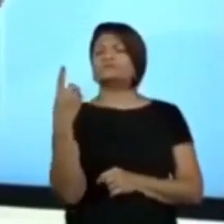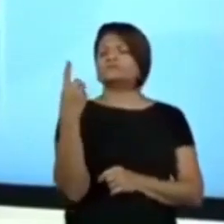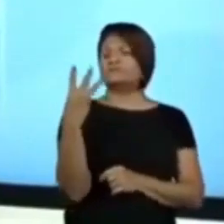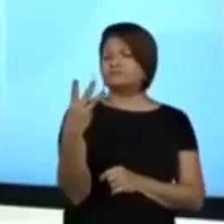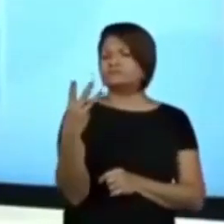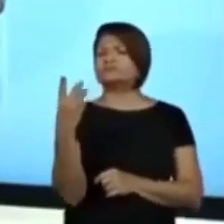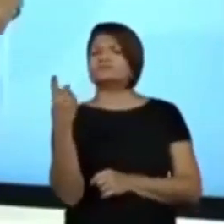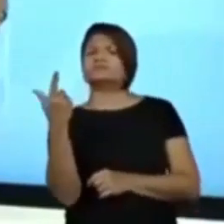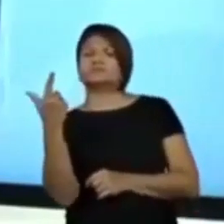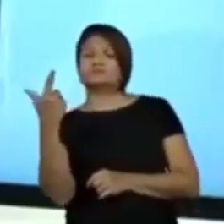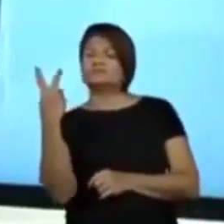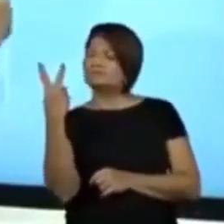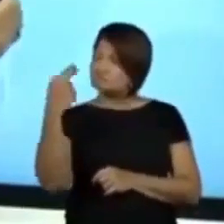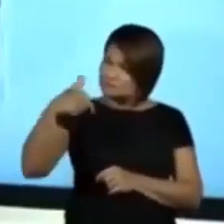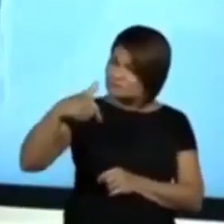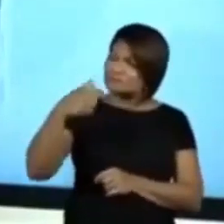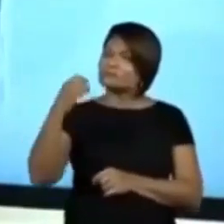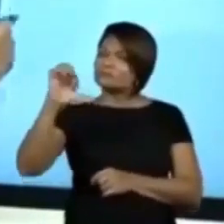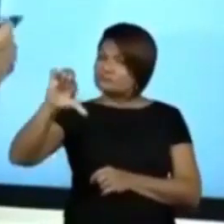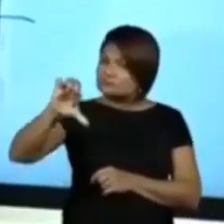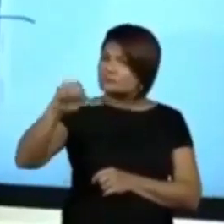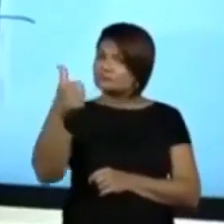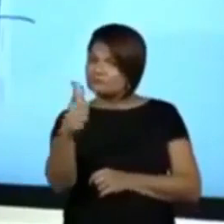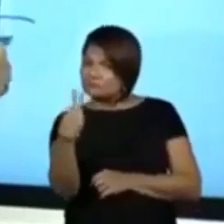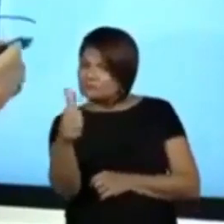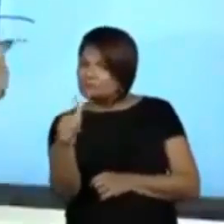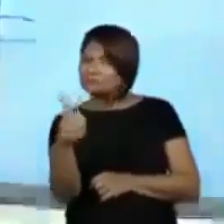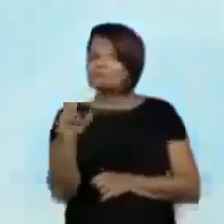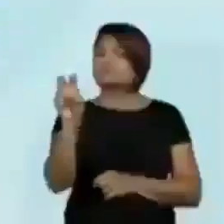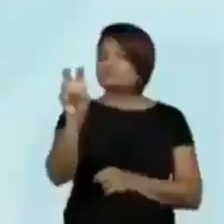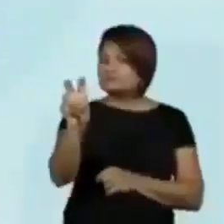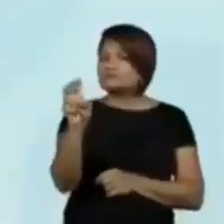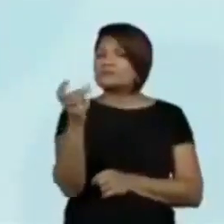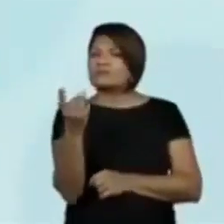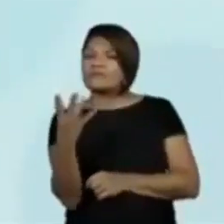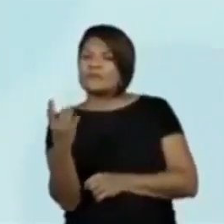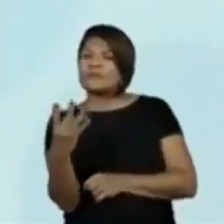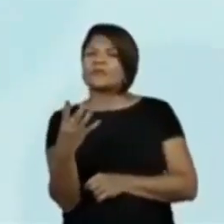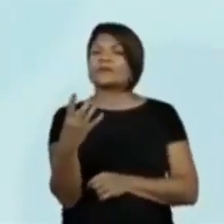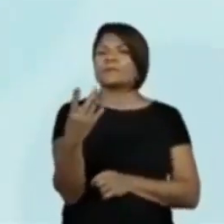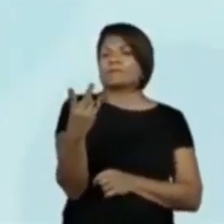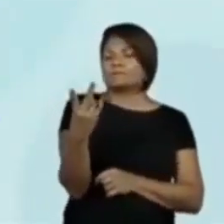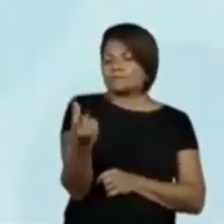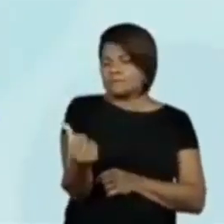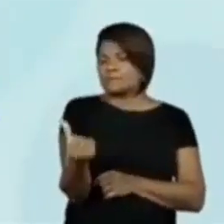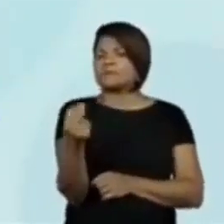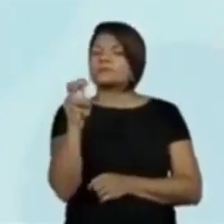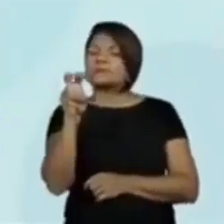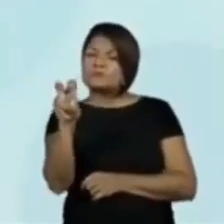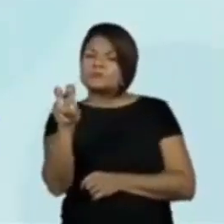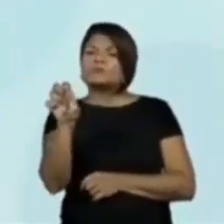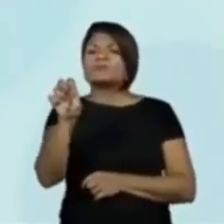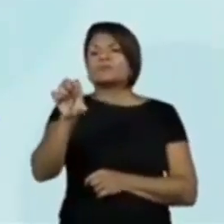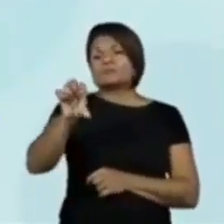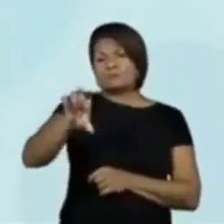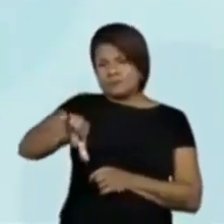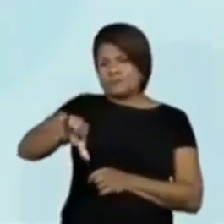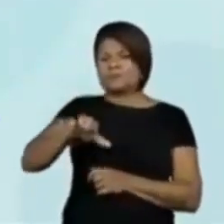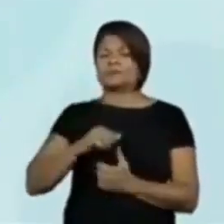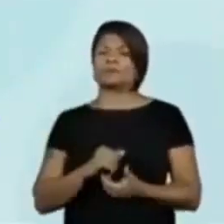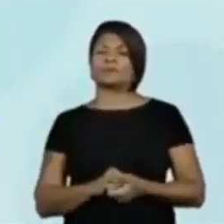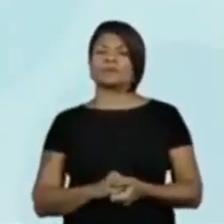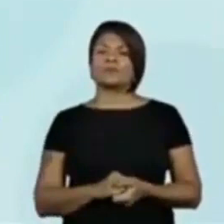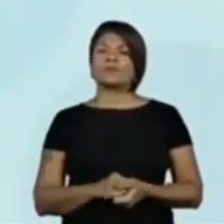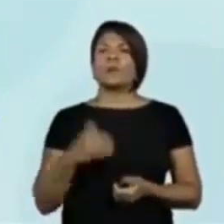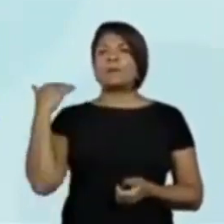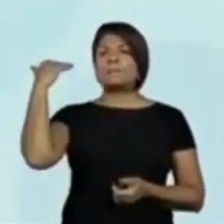13, 27, 9, 11, 5, 14, 26, 5 e 9. Portanto,